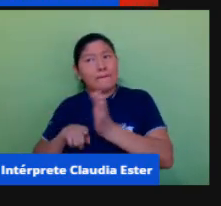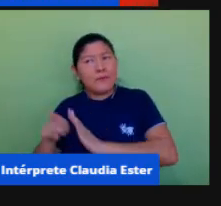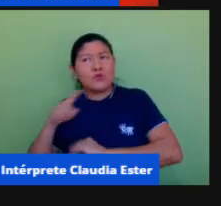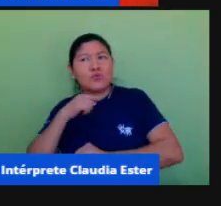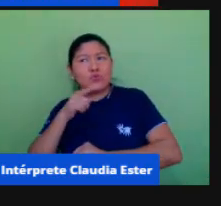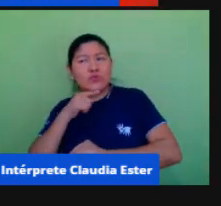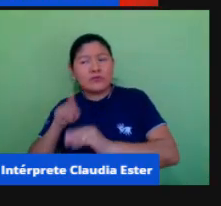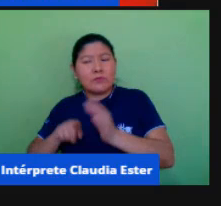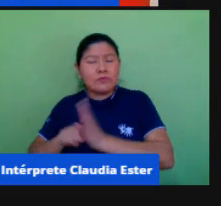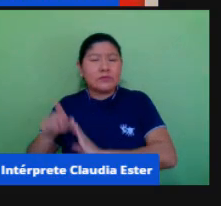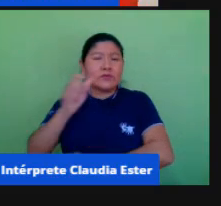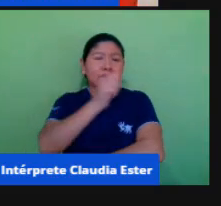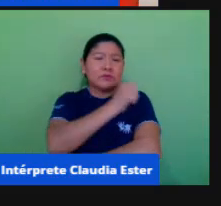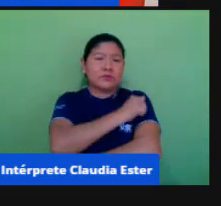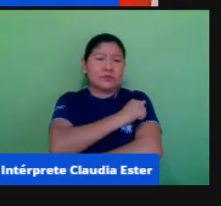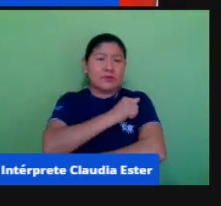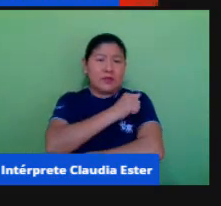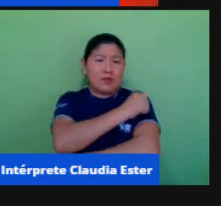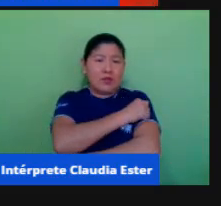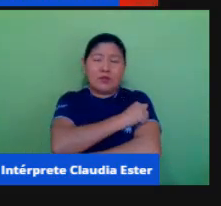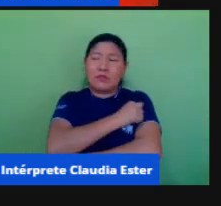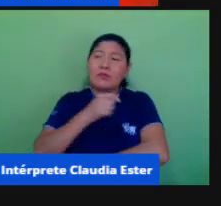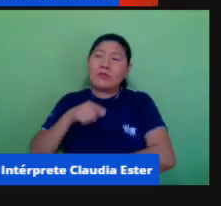eu lembrei aqui foi de